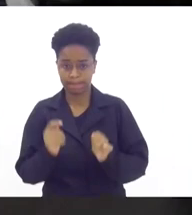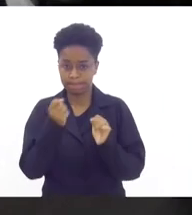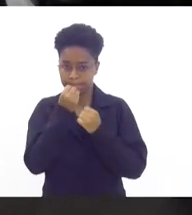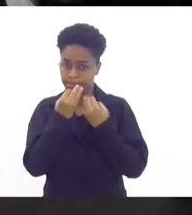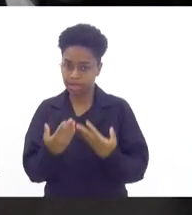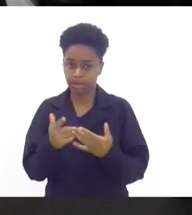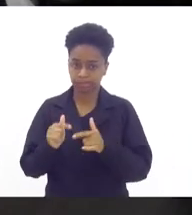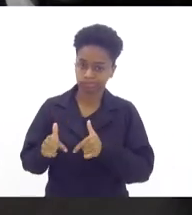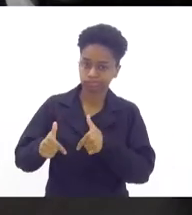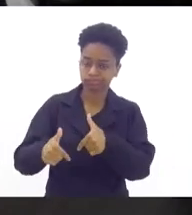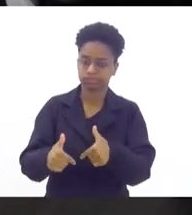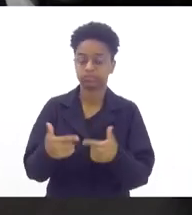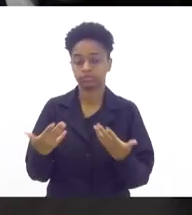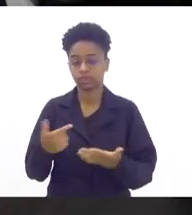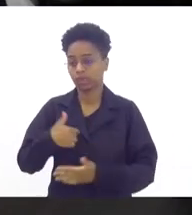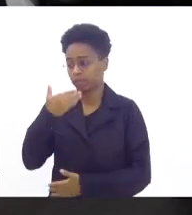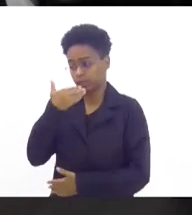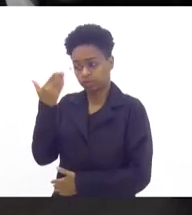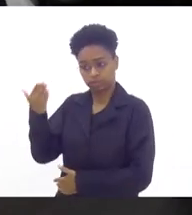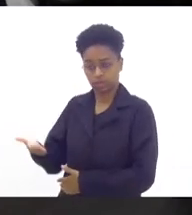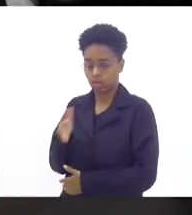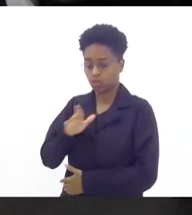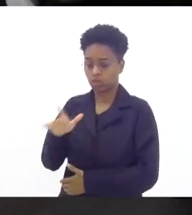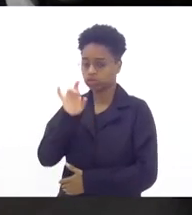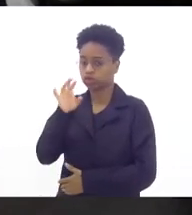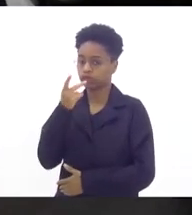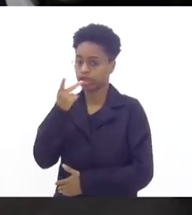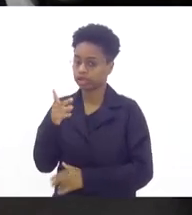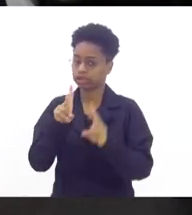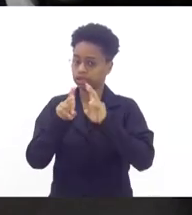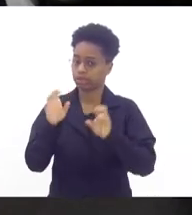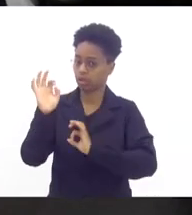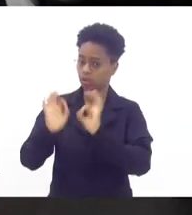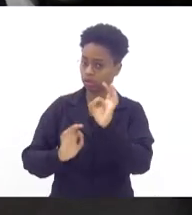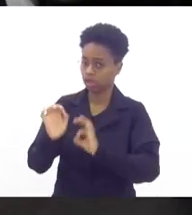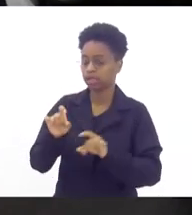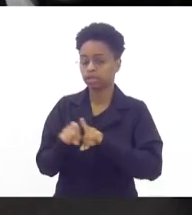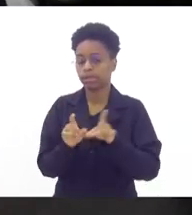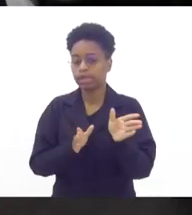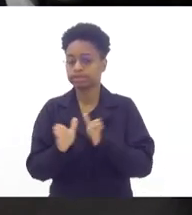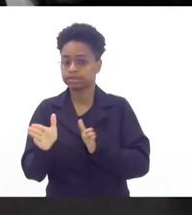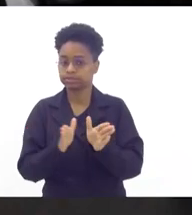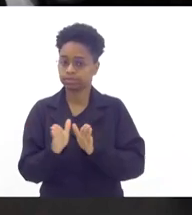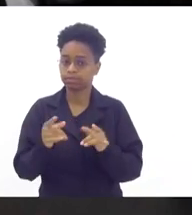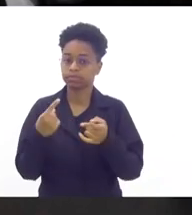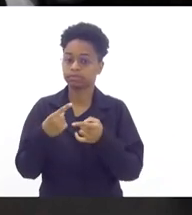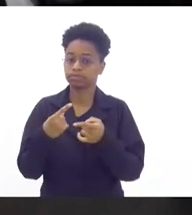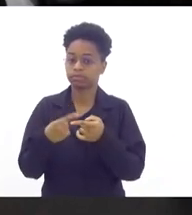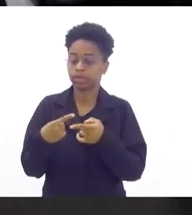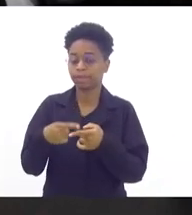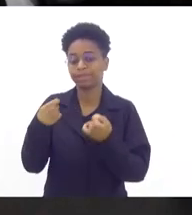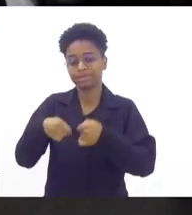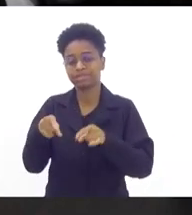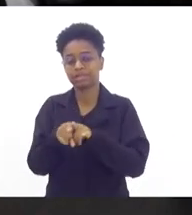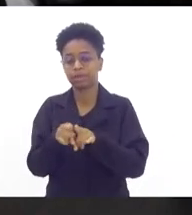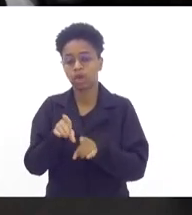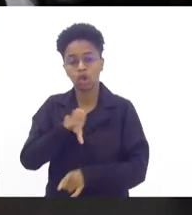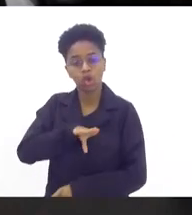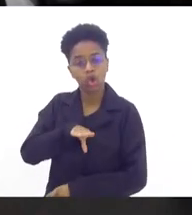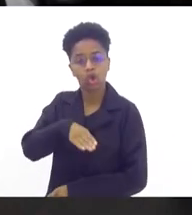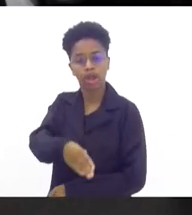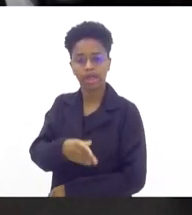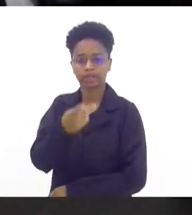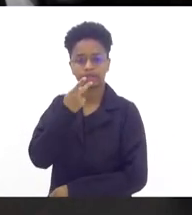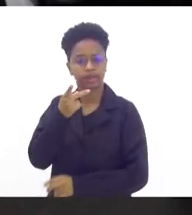uma instigação a vossa excelência a gente não pode só tratar da ordem a gente não pode tratar da acessibilidade se a gente também não tiver a coragem de